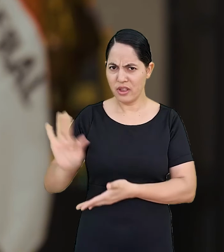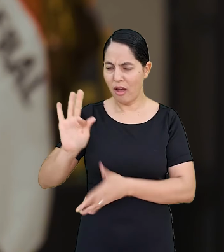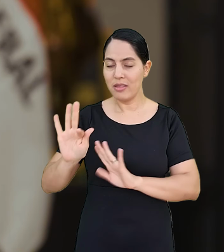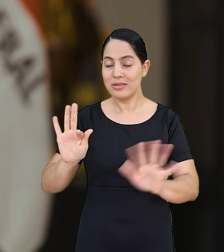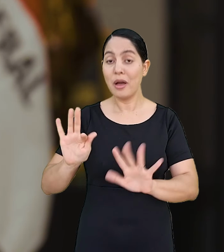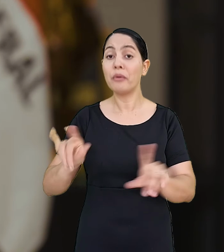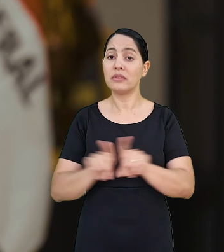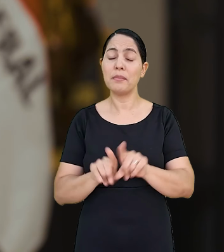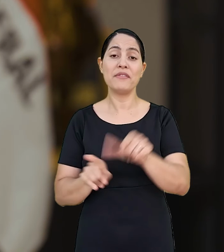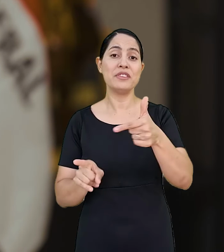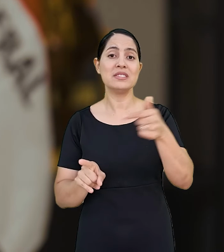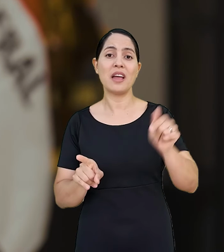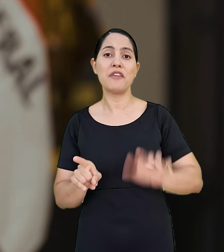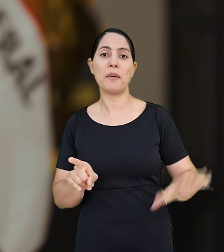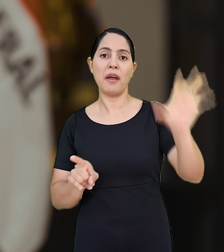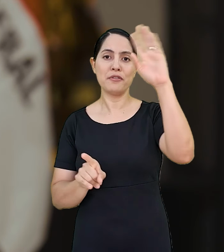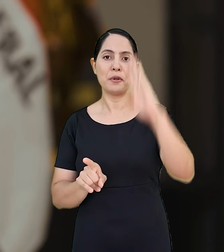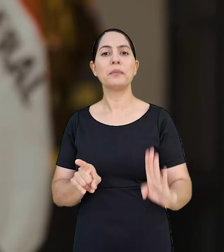suas 27 seccionais.